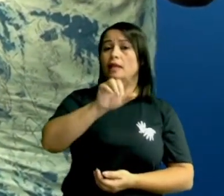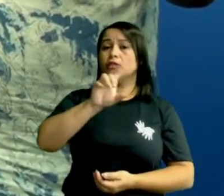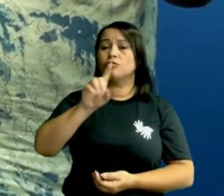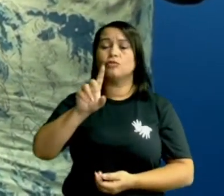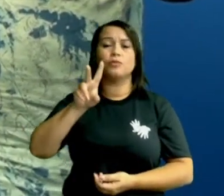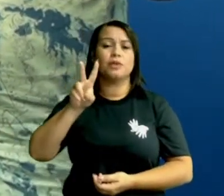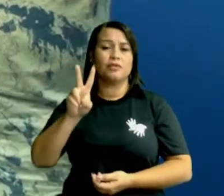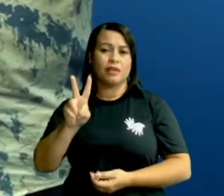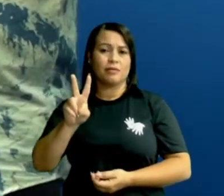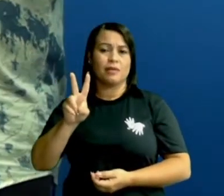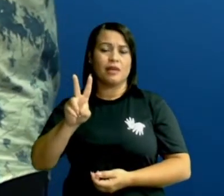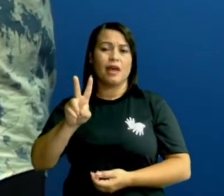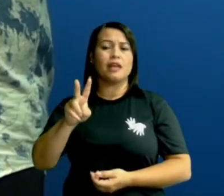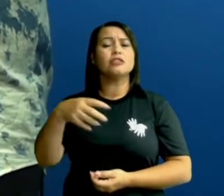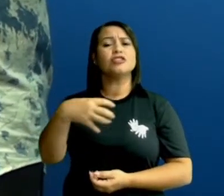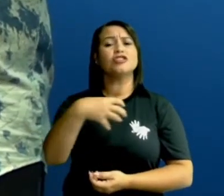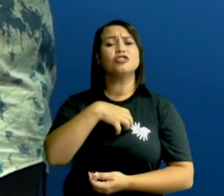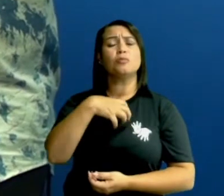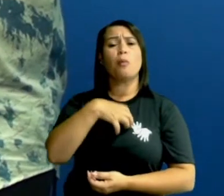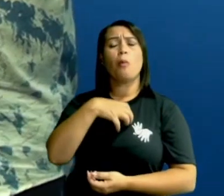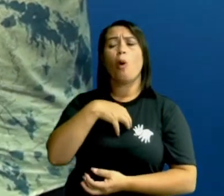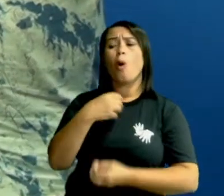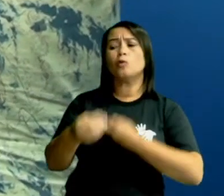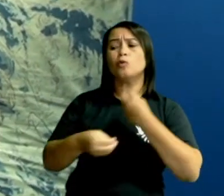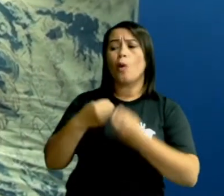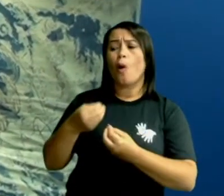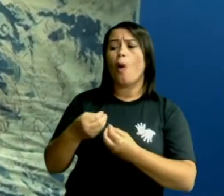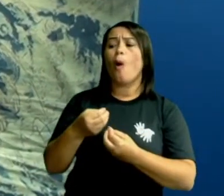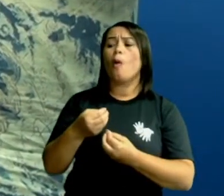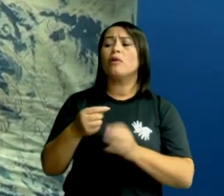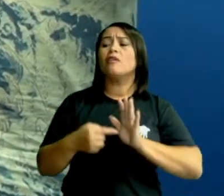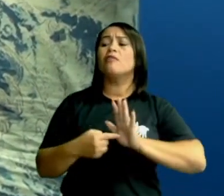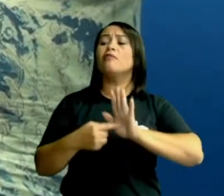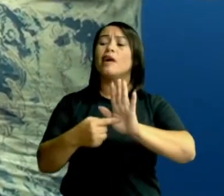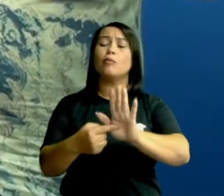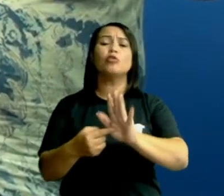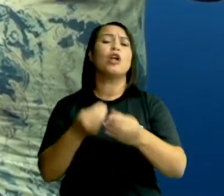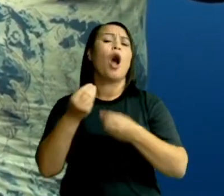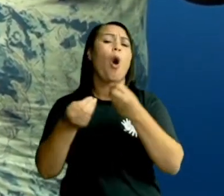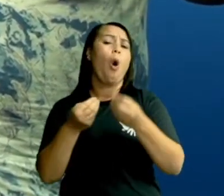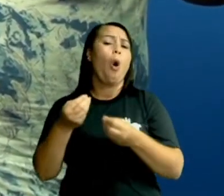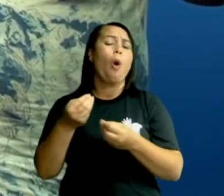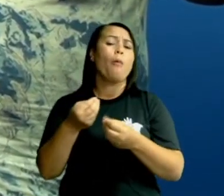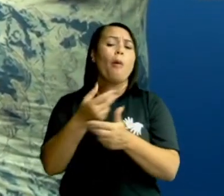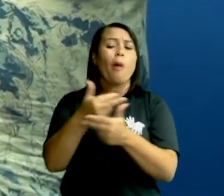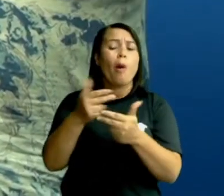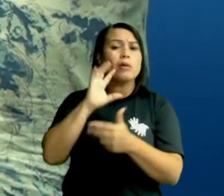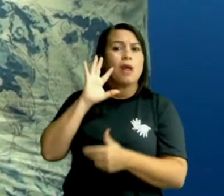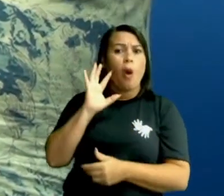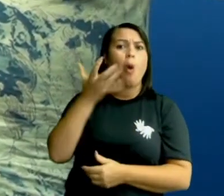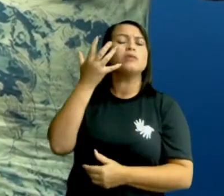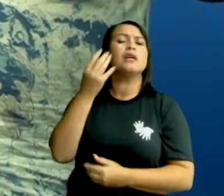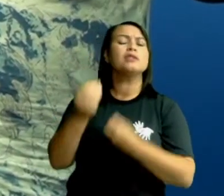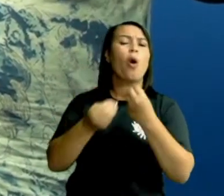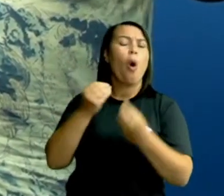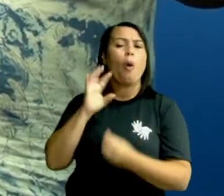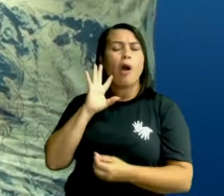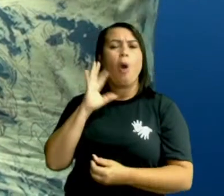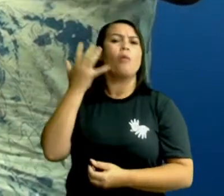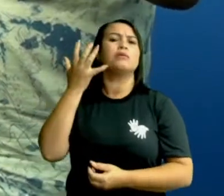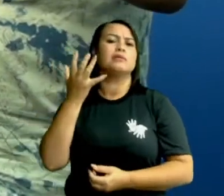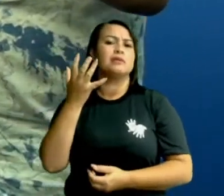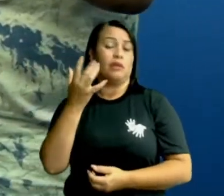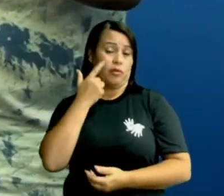Adjuntos adverbiais de modo. São os adjuntos adverbiais que vão mostrar como uma coisa acontece. Como foi que